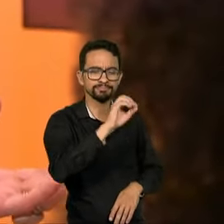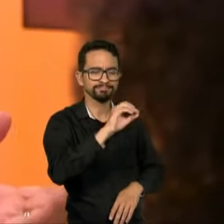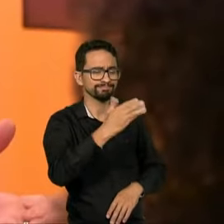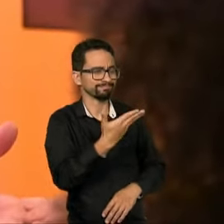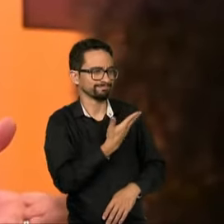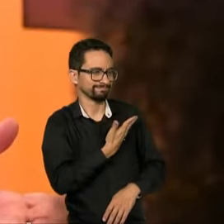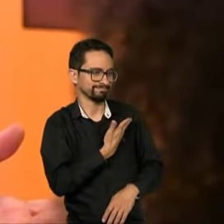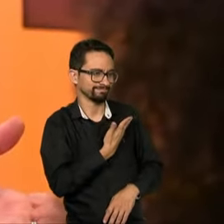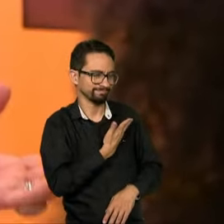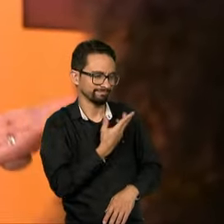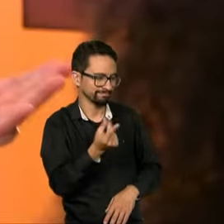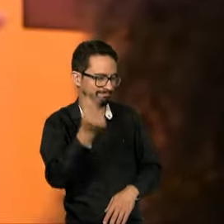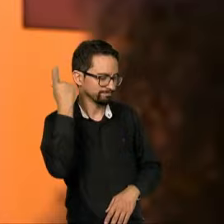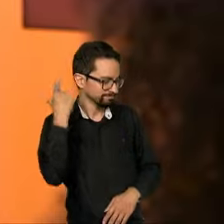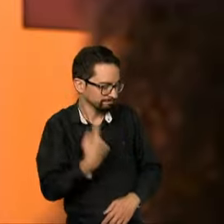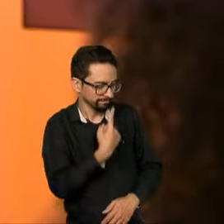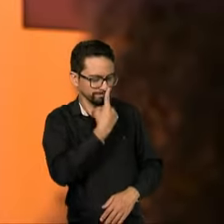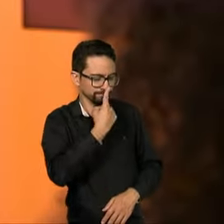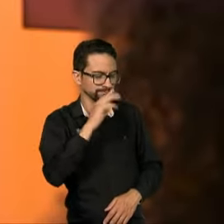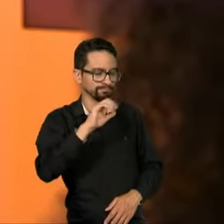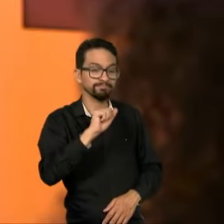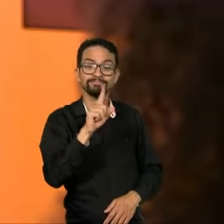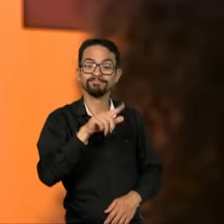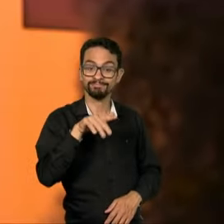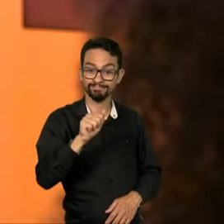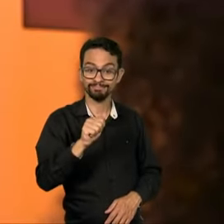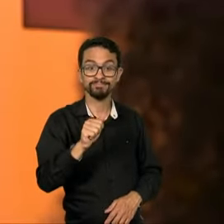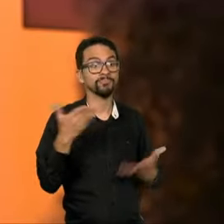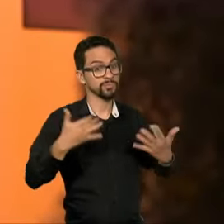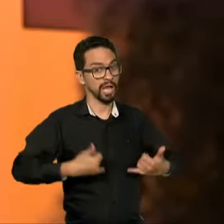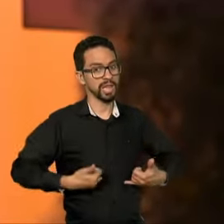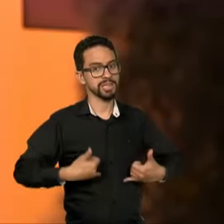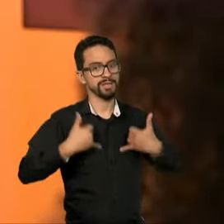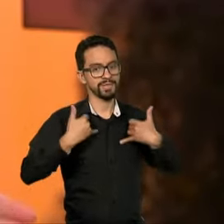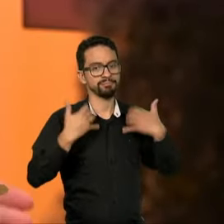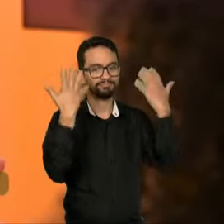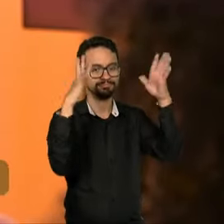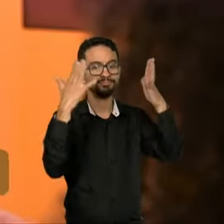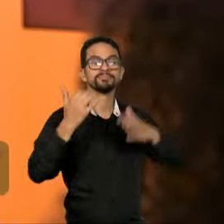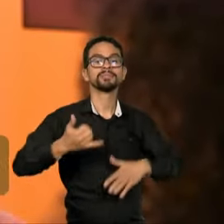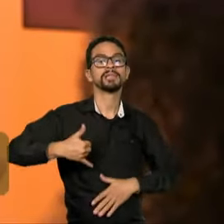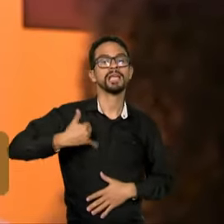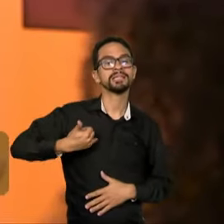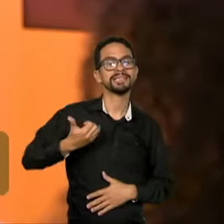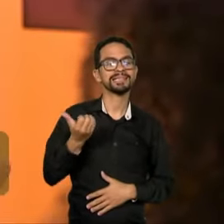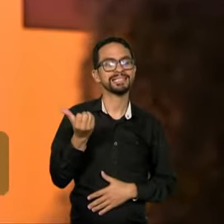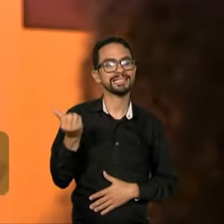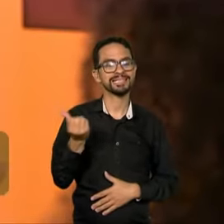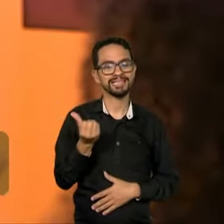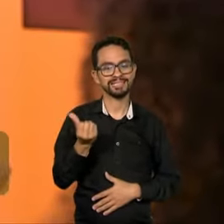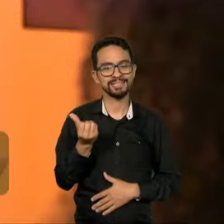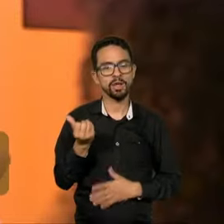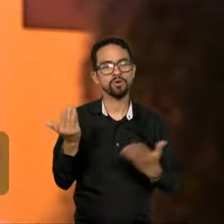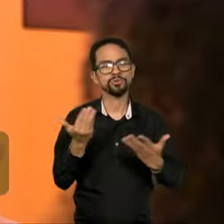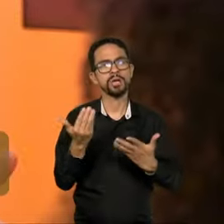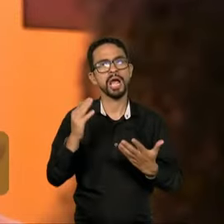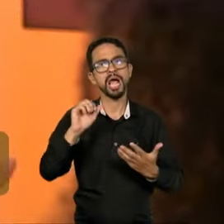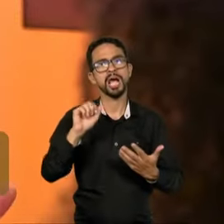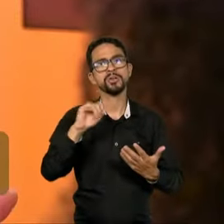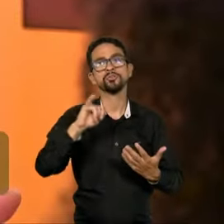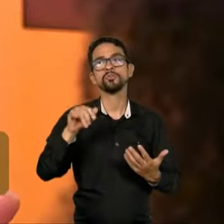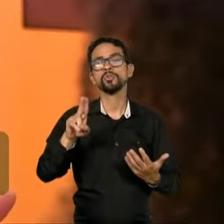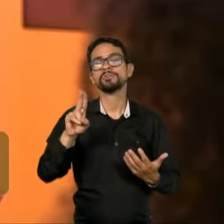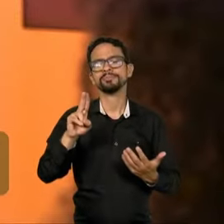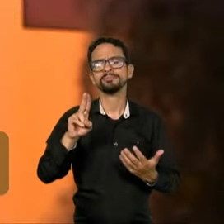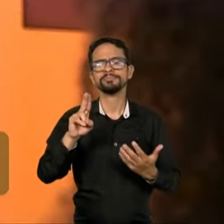amigo Cazuza está... fazendo aniversário. Está fazendo 66 anos. Está fazendo 66 anos de idade, meu querido Caju.